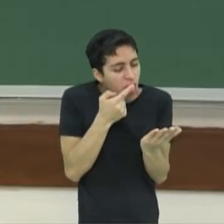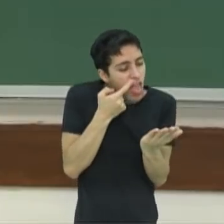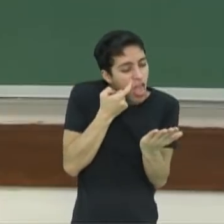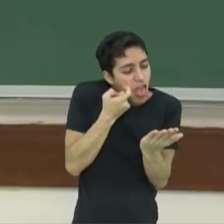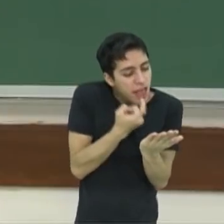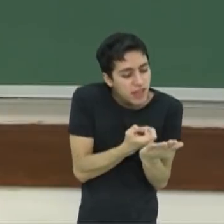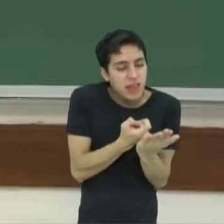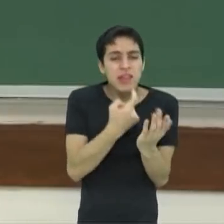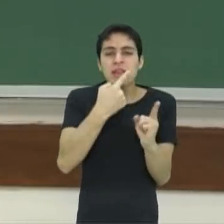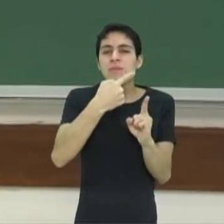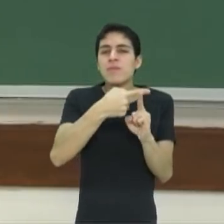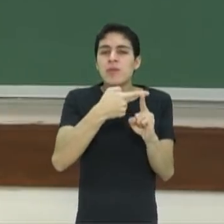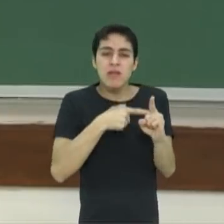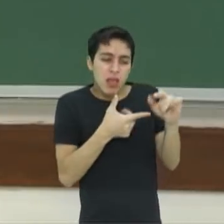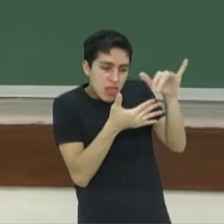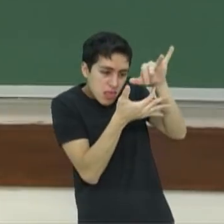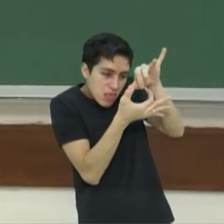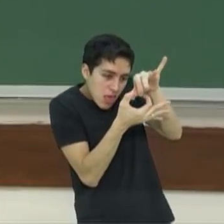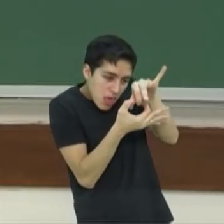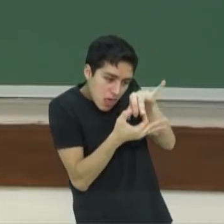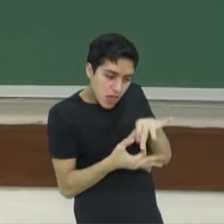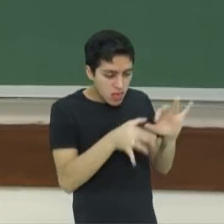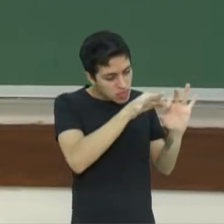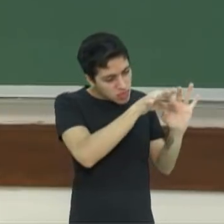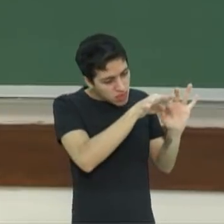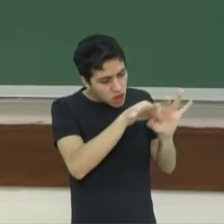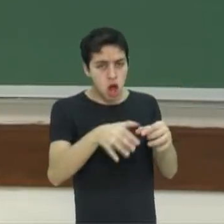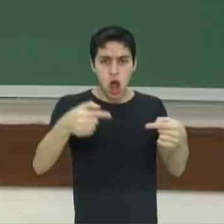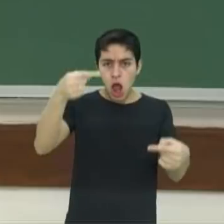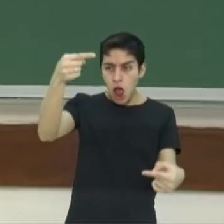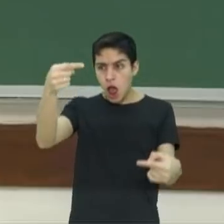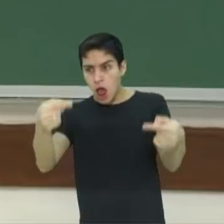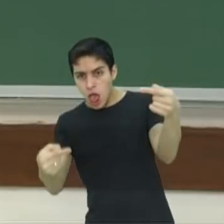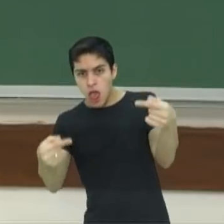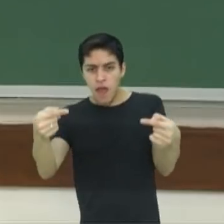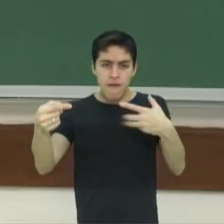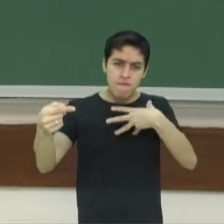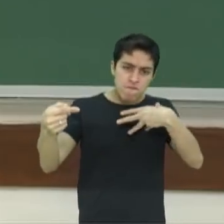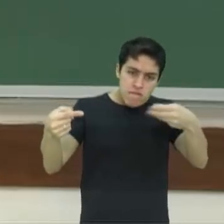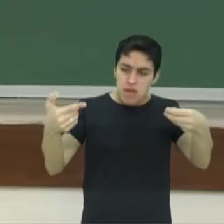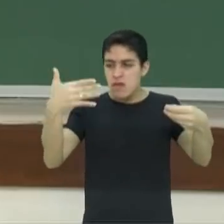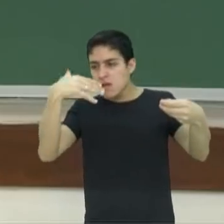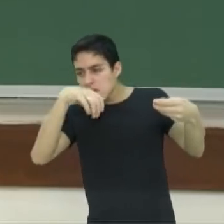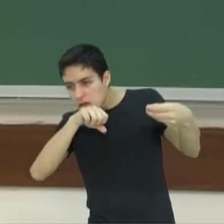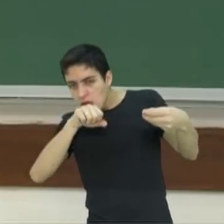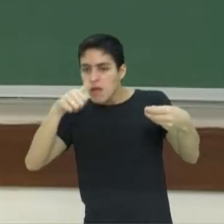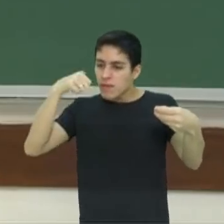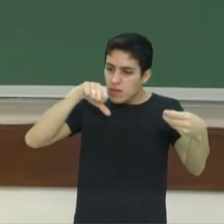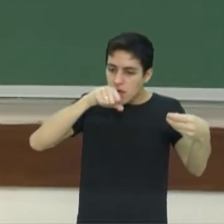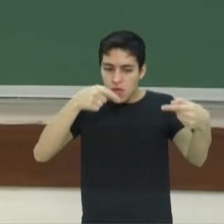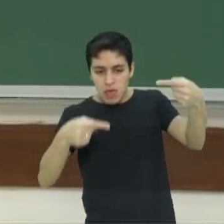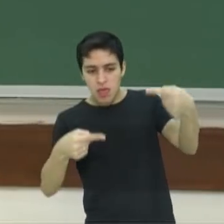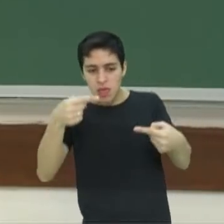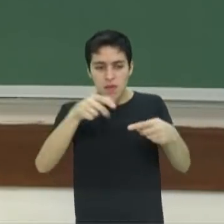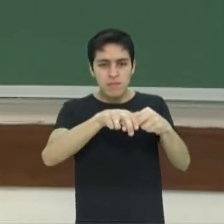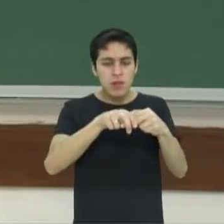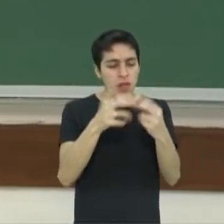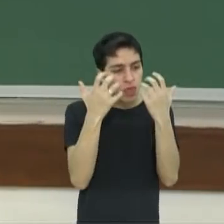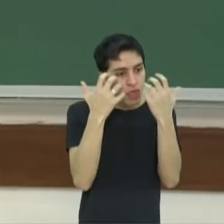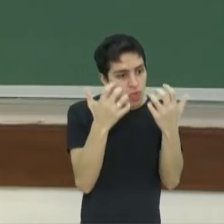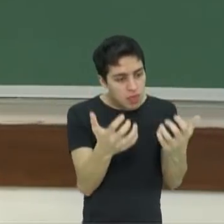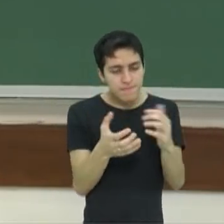é construída, um diálogo ali mais acirrado entre pai e filho, mãe e filho também. Certo? Chegamos